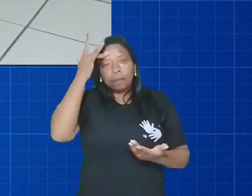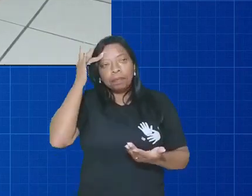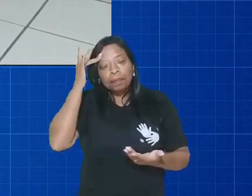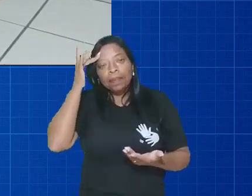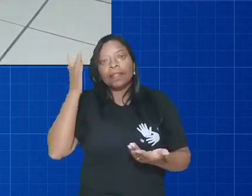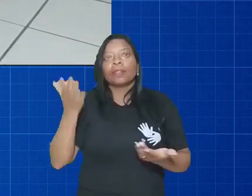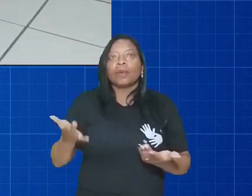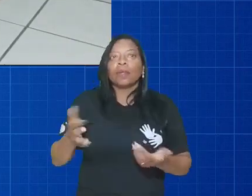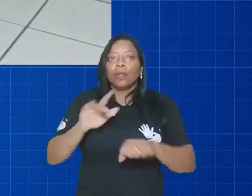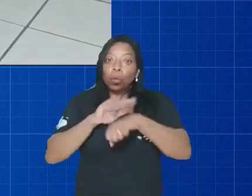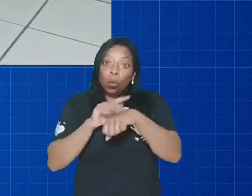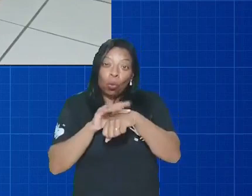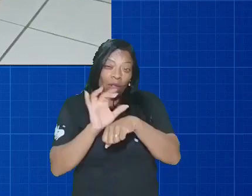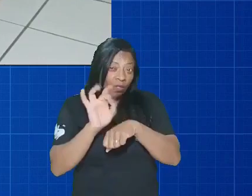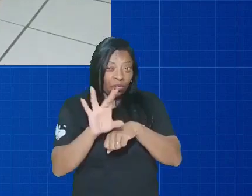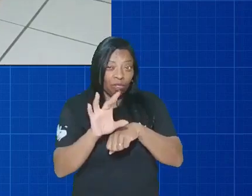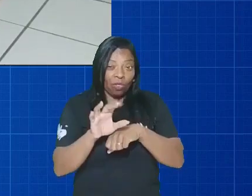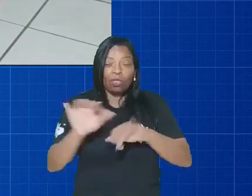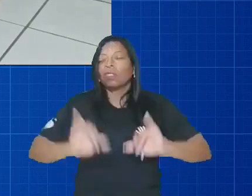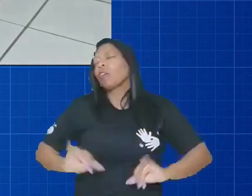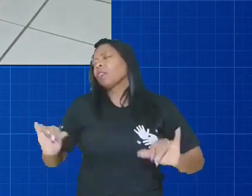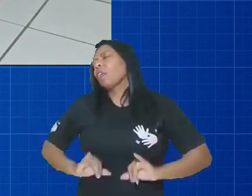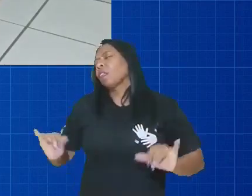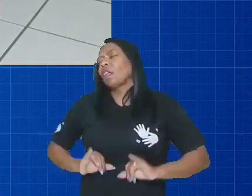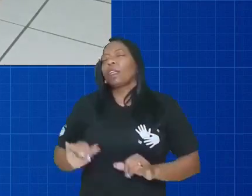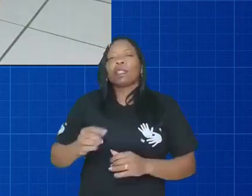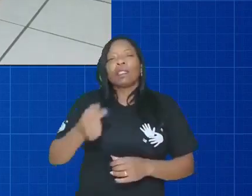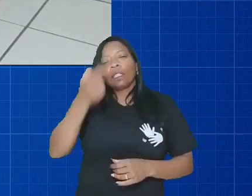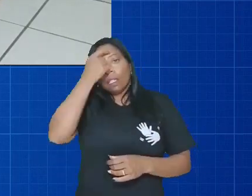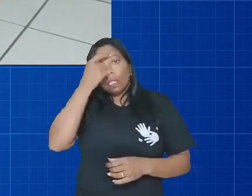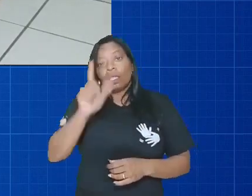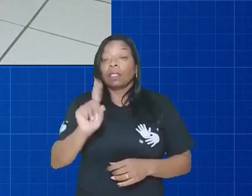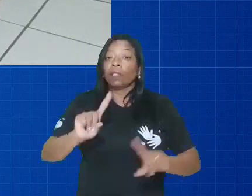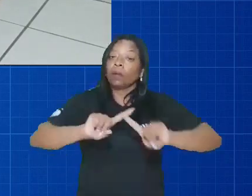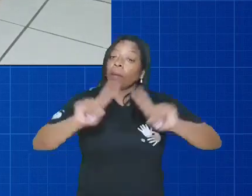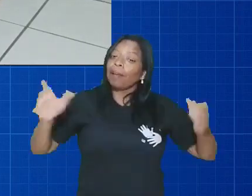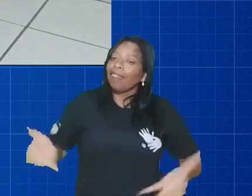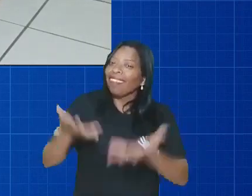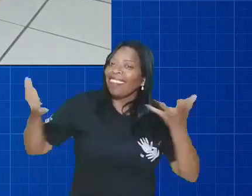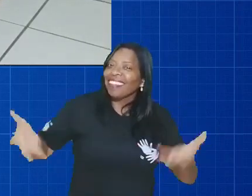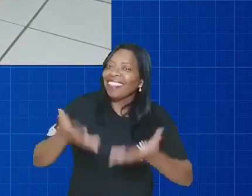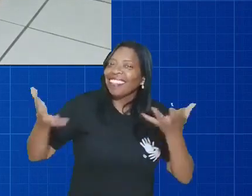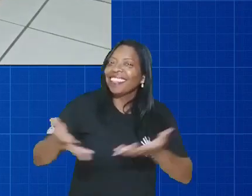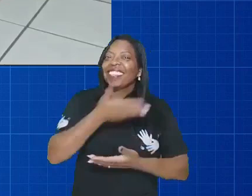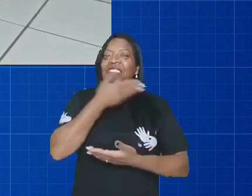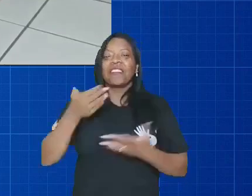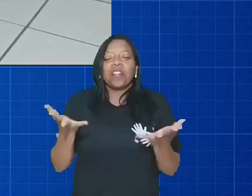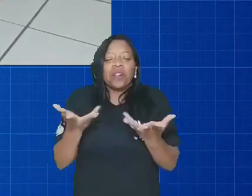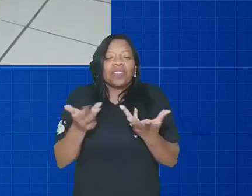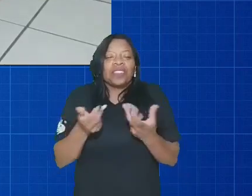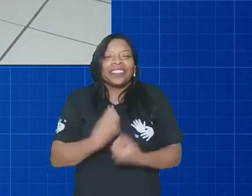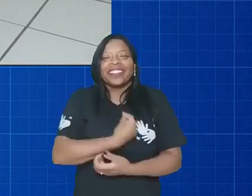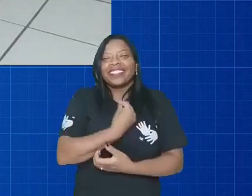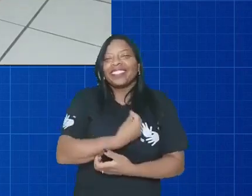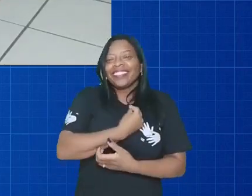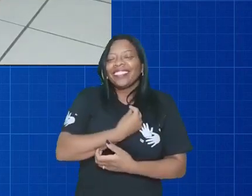de doença mental, de um sofrimento mental, então a gente está aqui para promover, para que não ocorra. Eu tenho na unidade